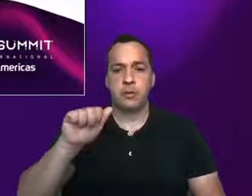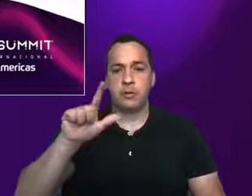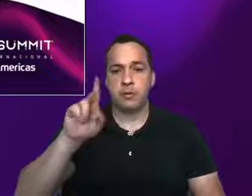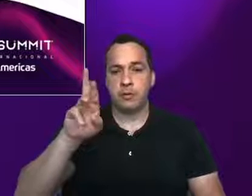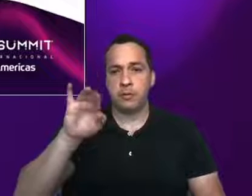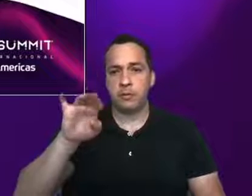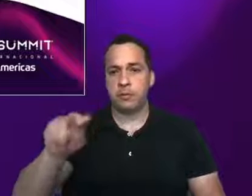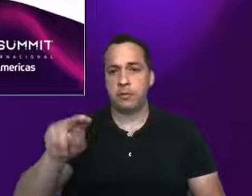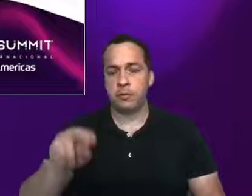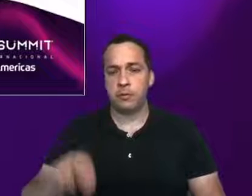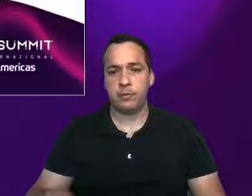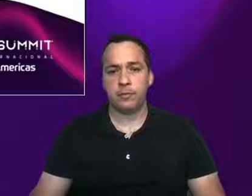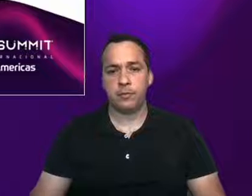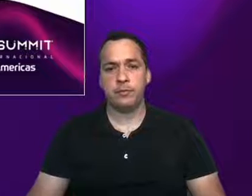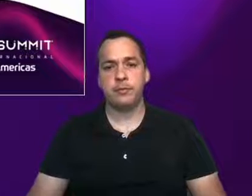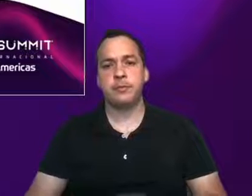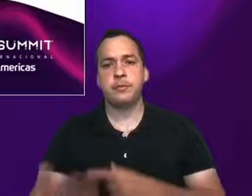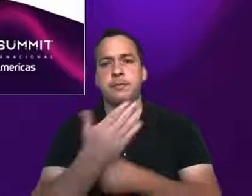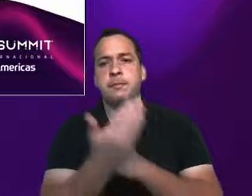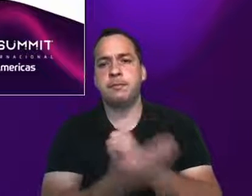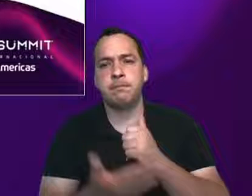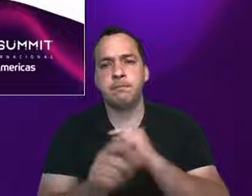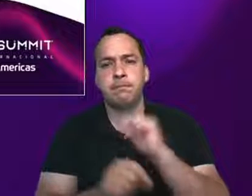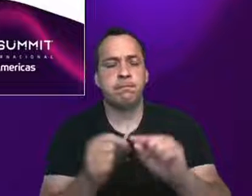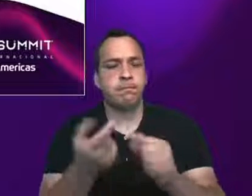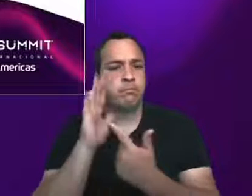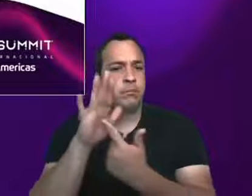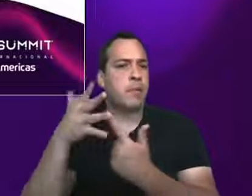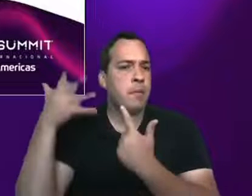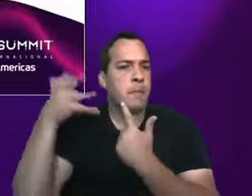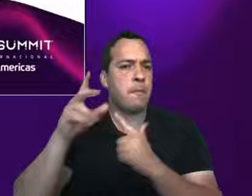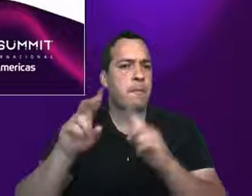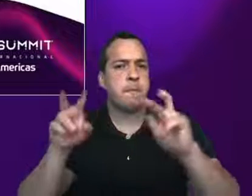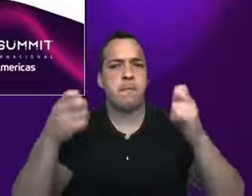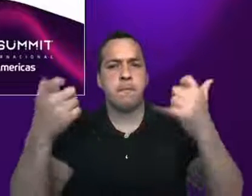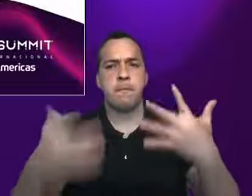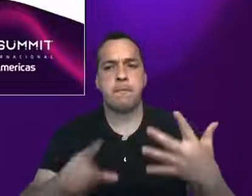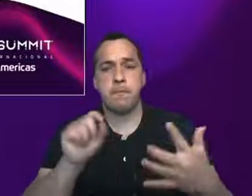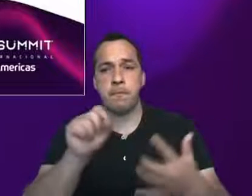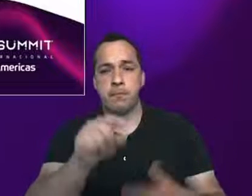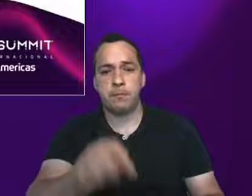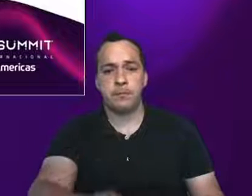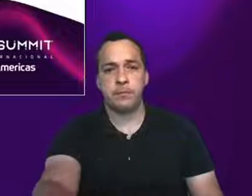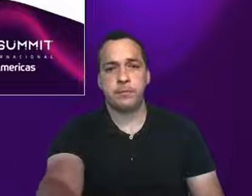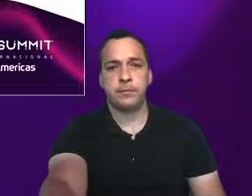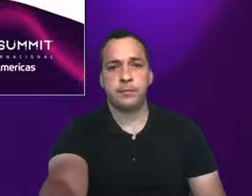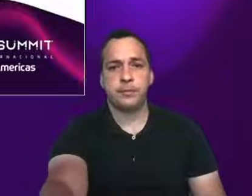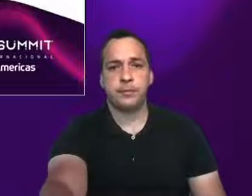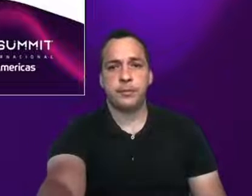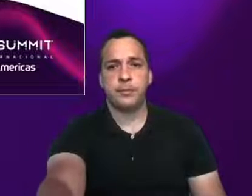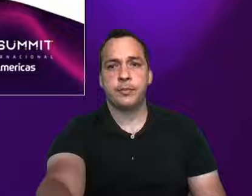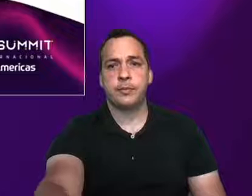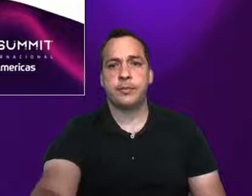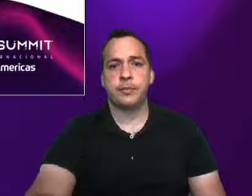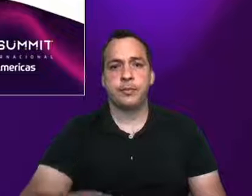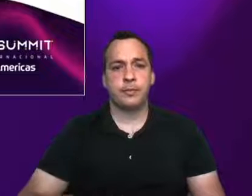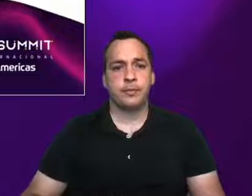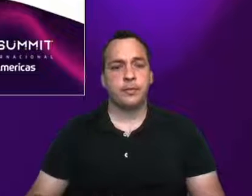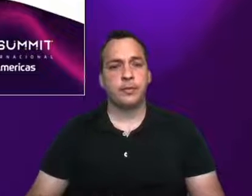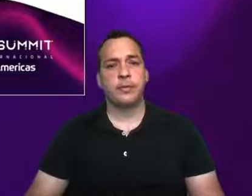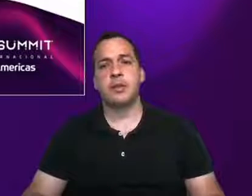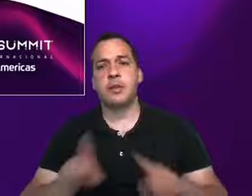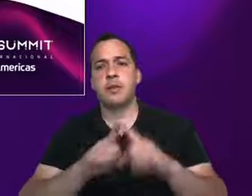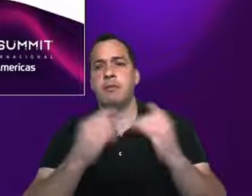utilizarmos como base para a nossa apresentação. a